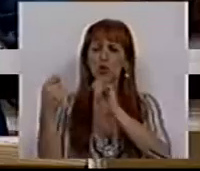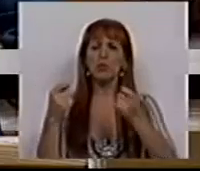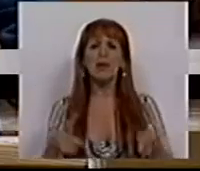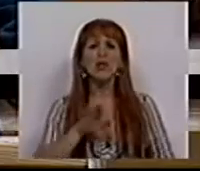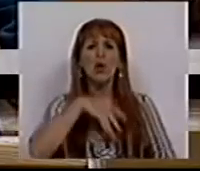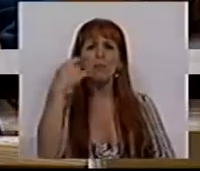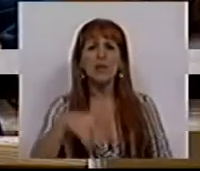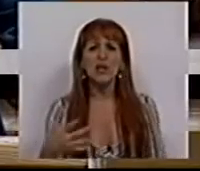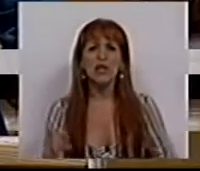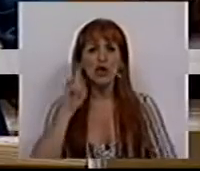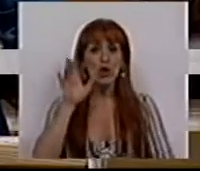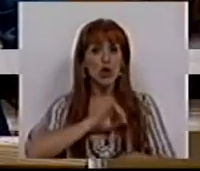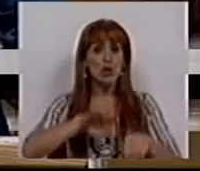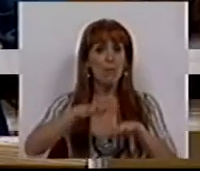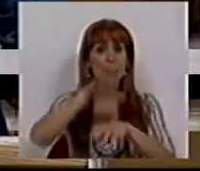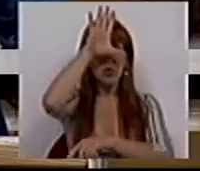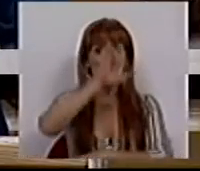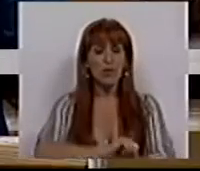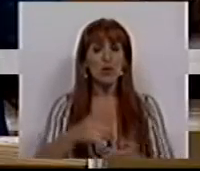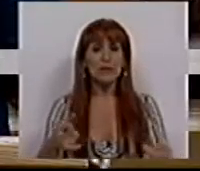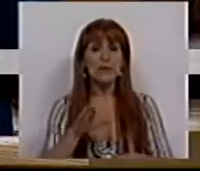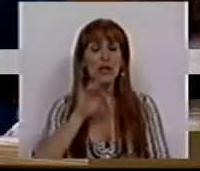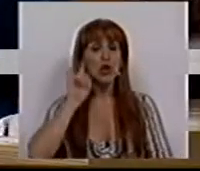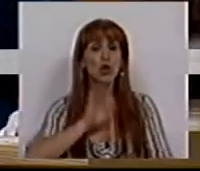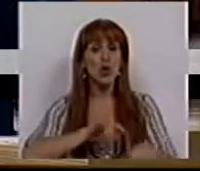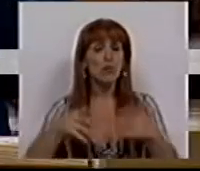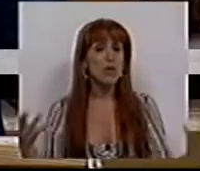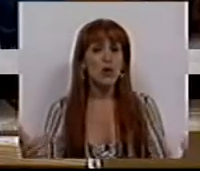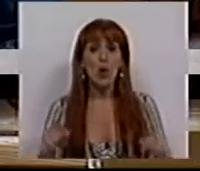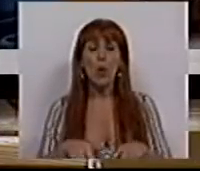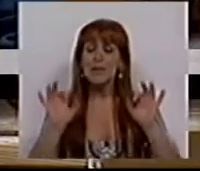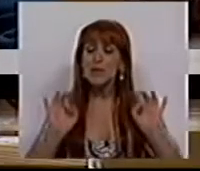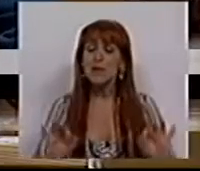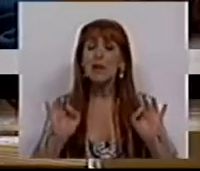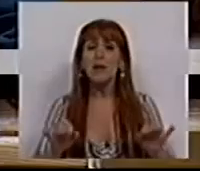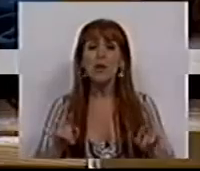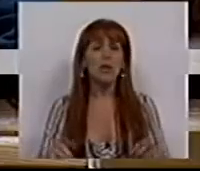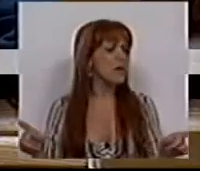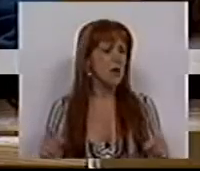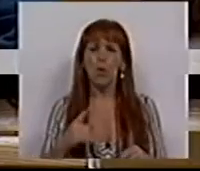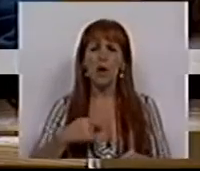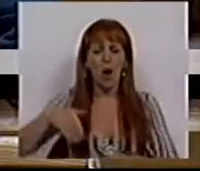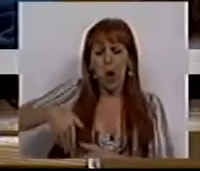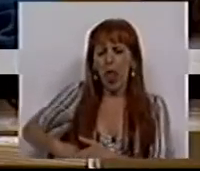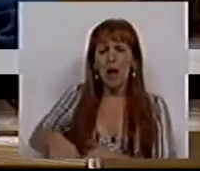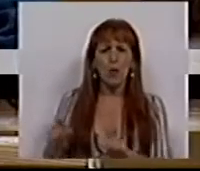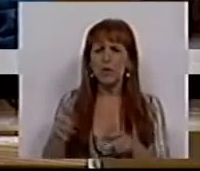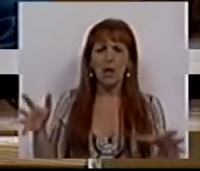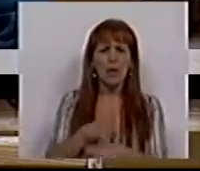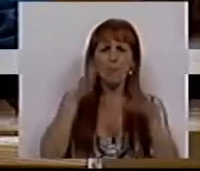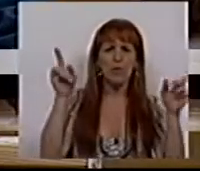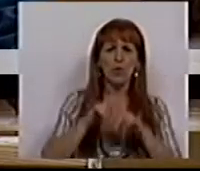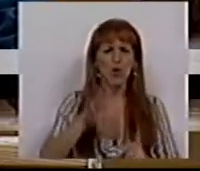debate, senhor presidente, senhoras, senhores membros do governo, senhoras e senhores deputados, com a certeza que ele não ficou no bolso nem da